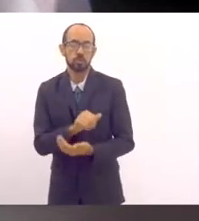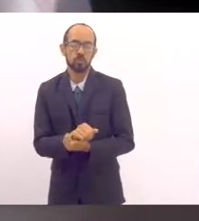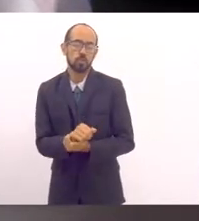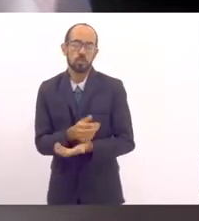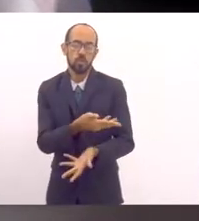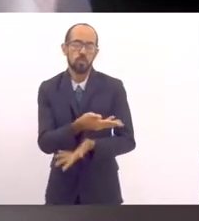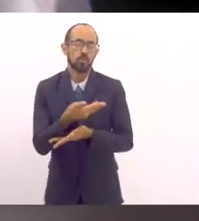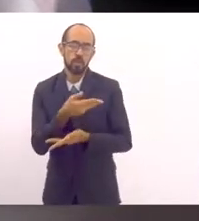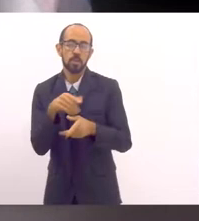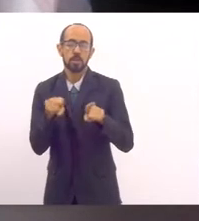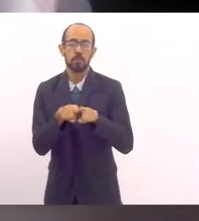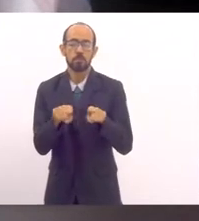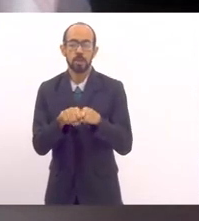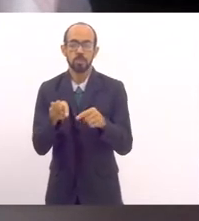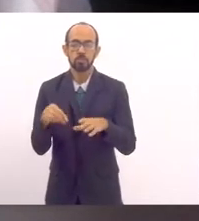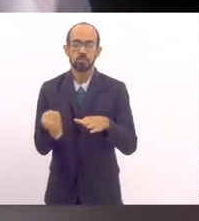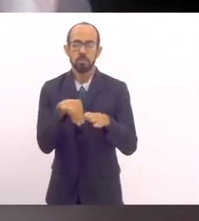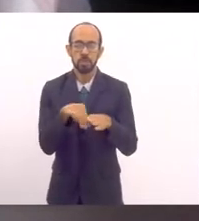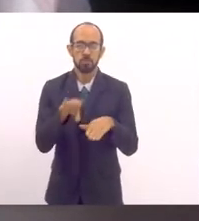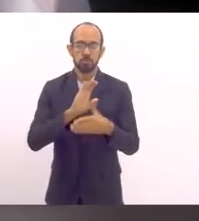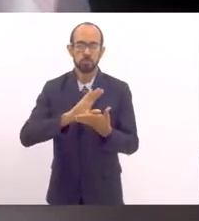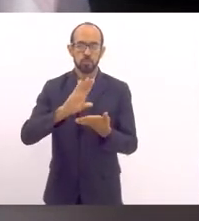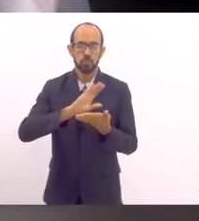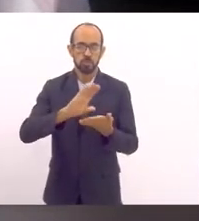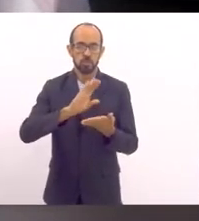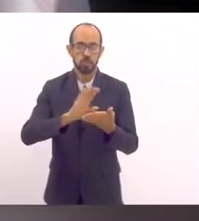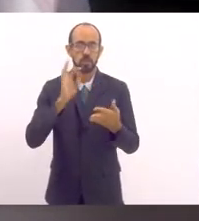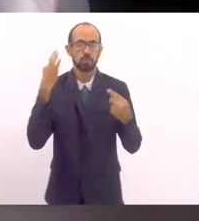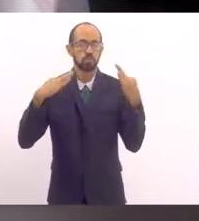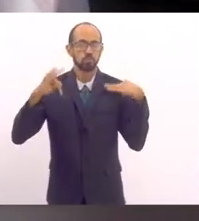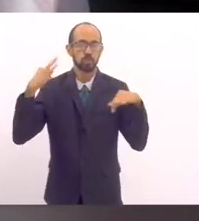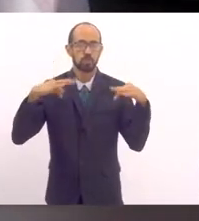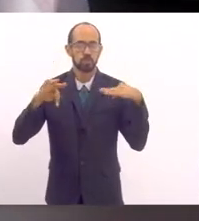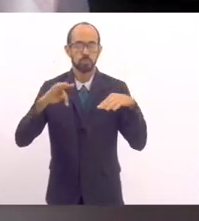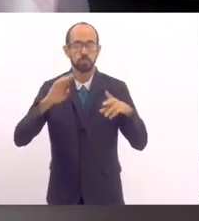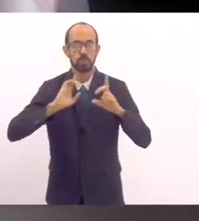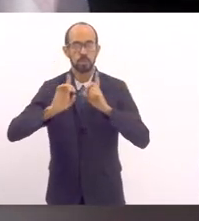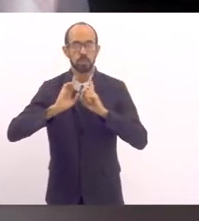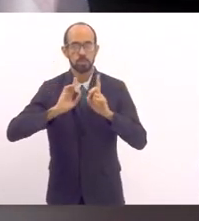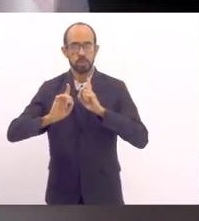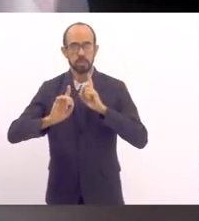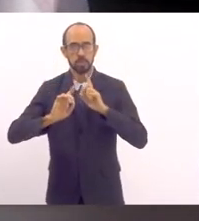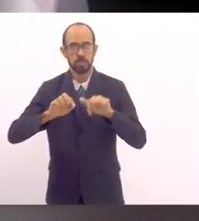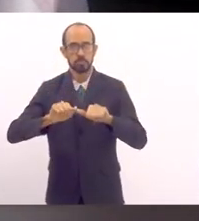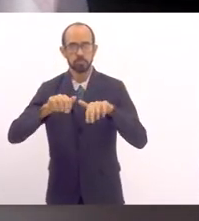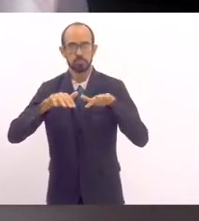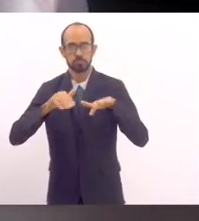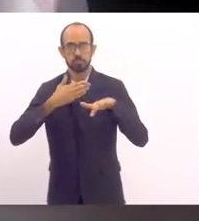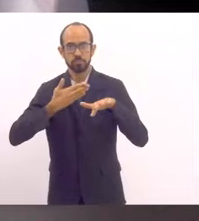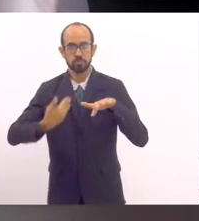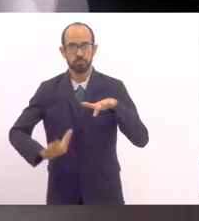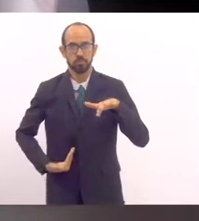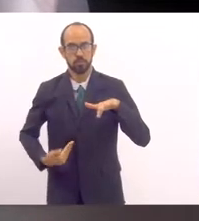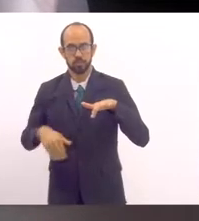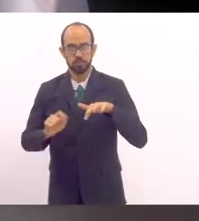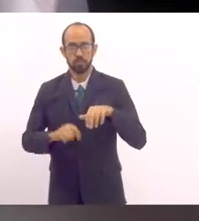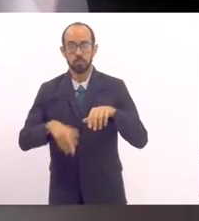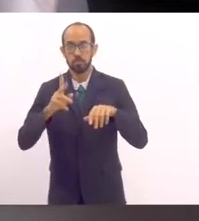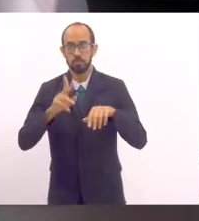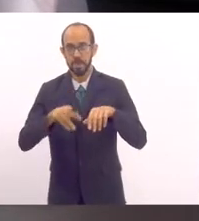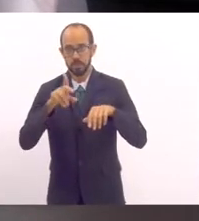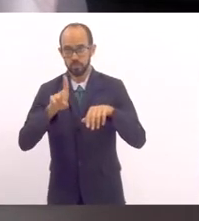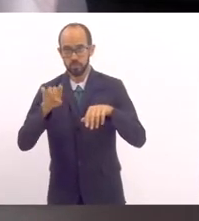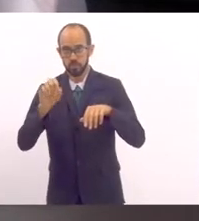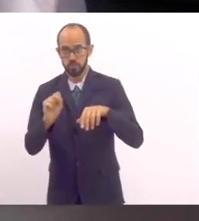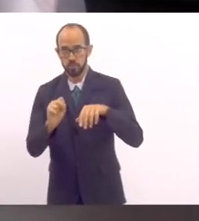Convidei os membros do Conselho Estadual de Turismo para debatermos em audiência pública. Naquele mesmo